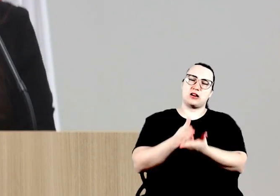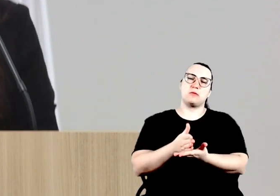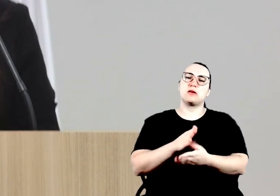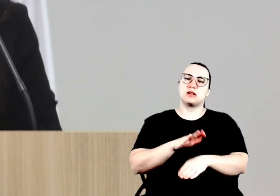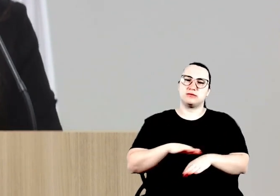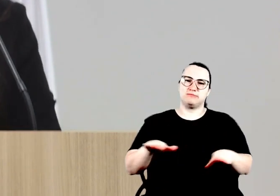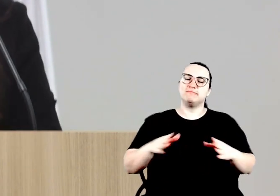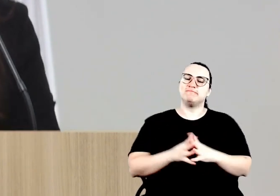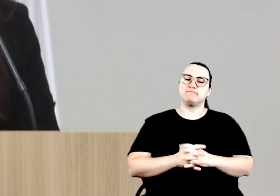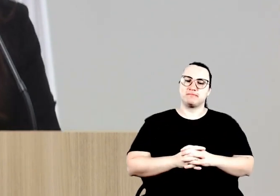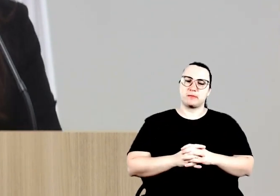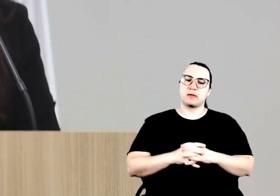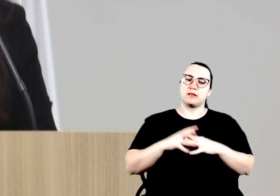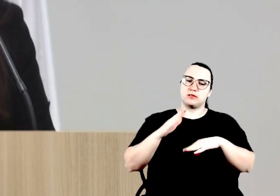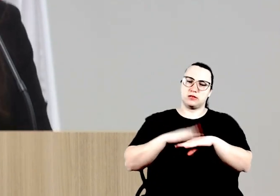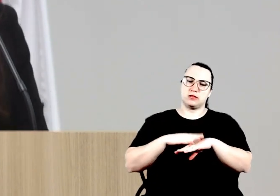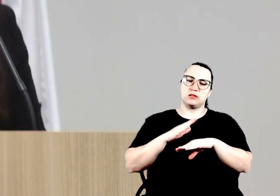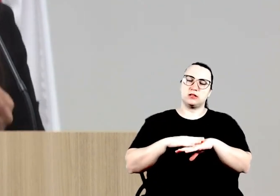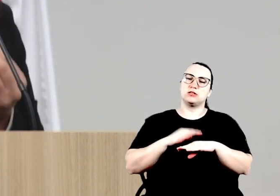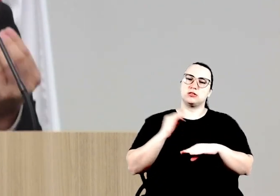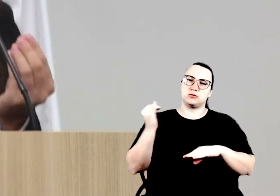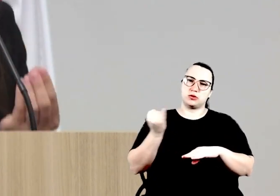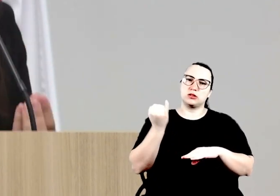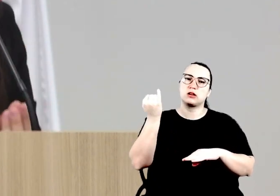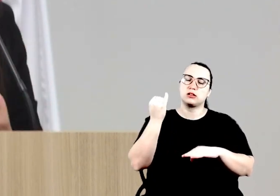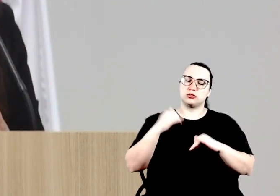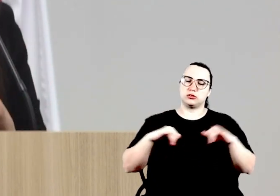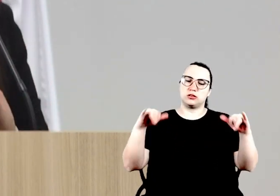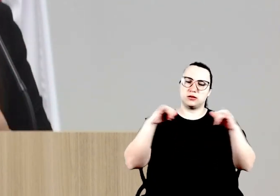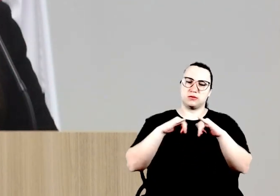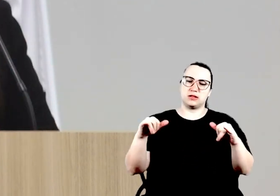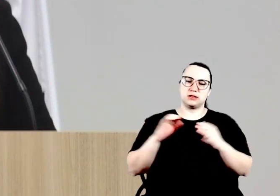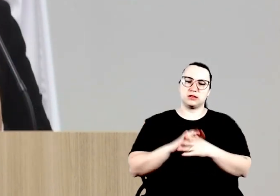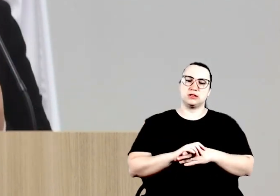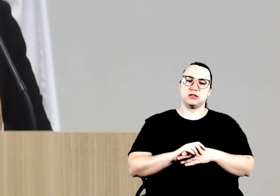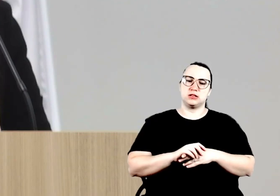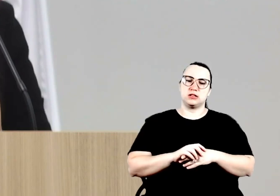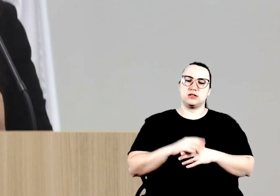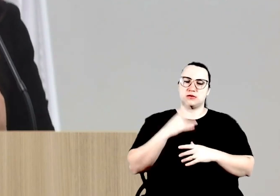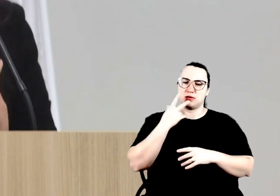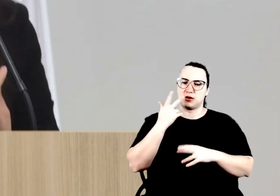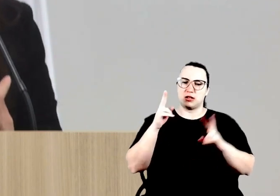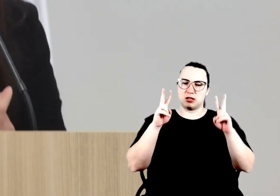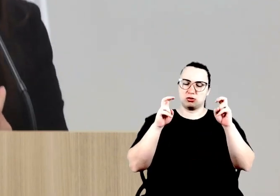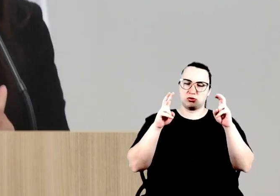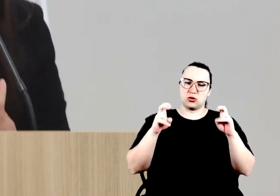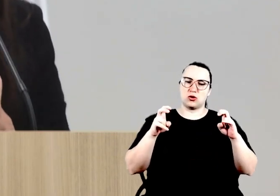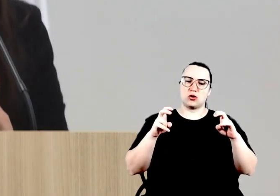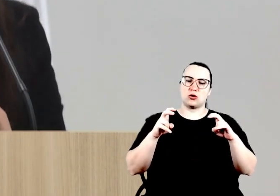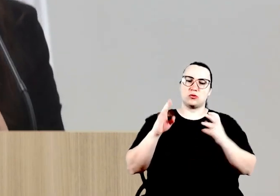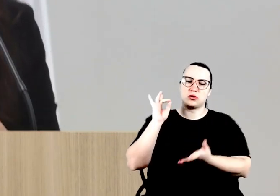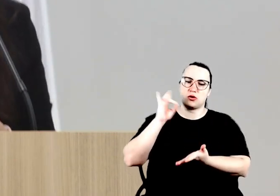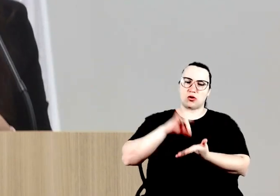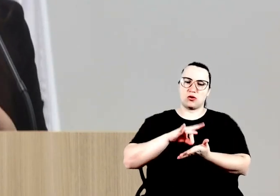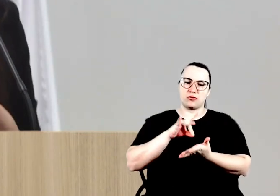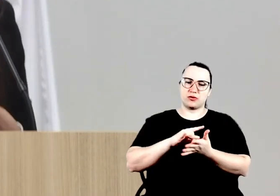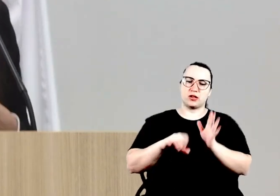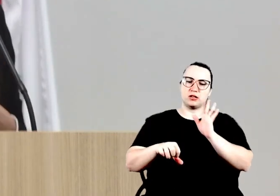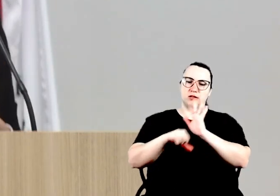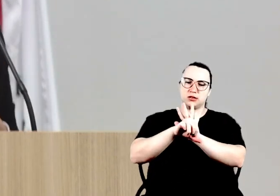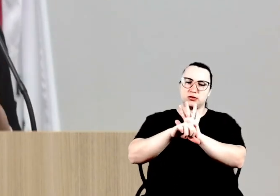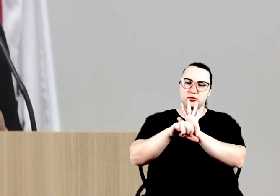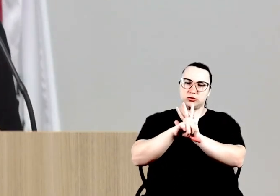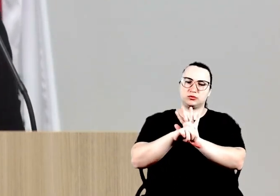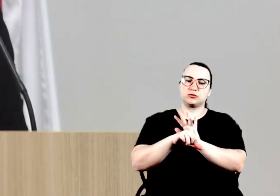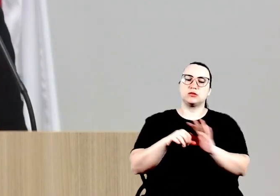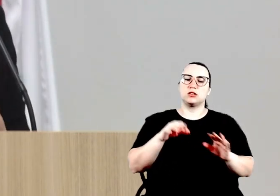é o papel tão importante de uma campanha. Comunicar, falar sobre os meios oficiais de denúncia, porque muitas vezes as